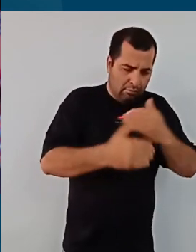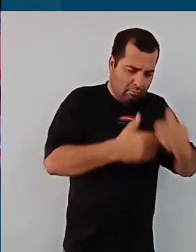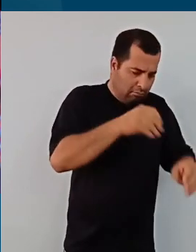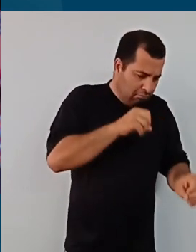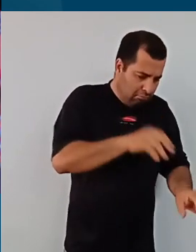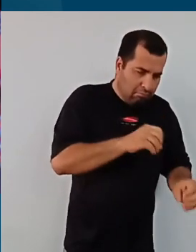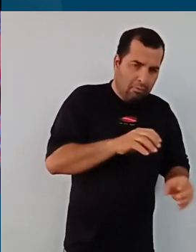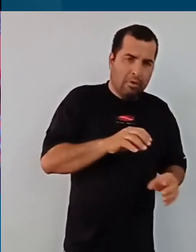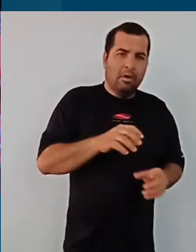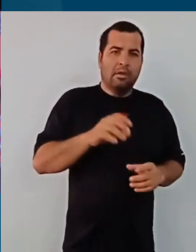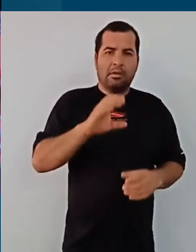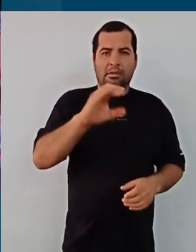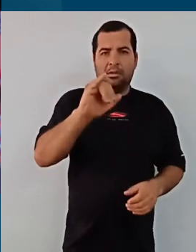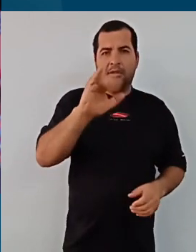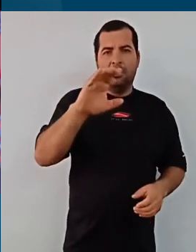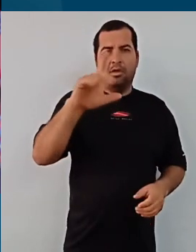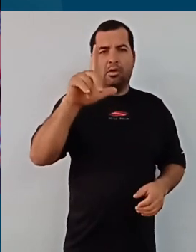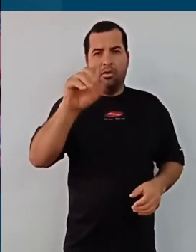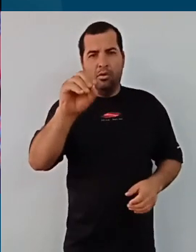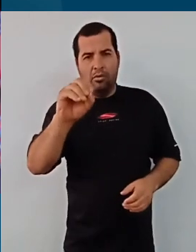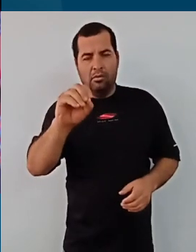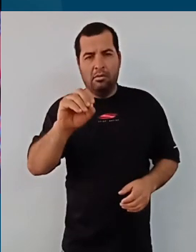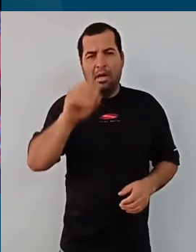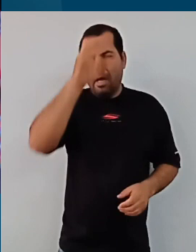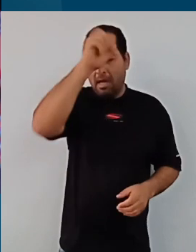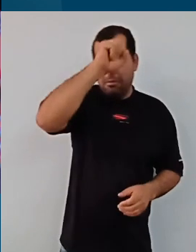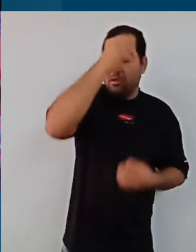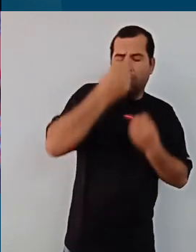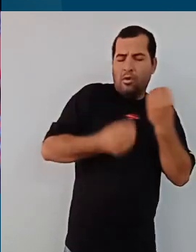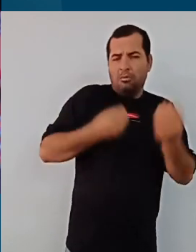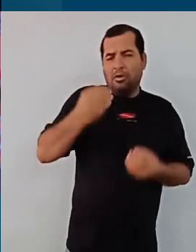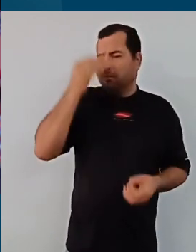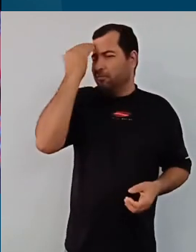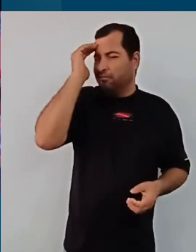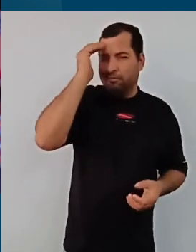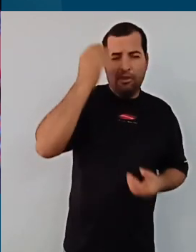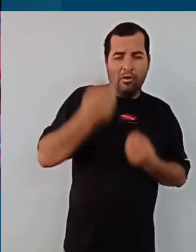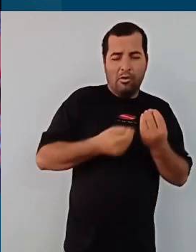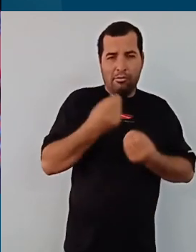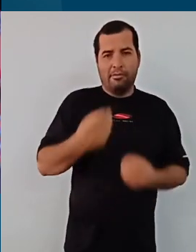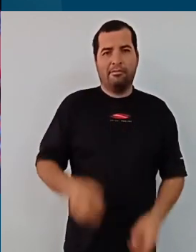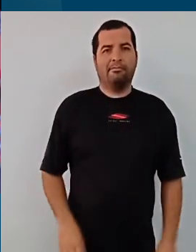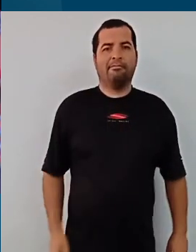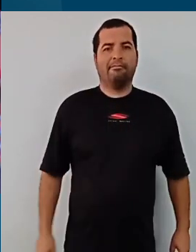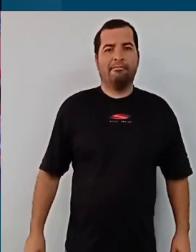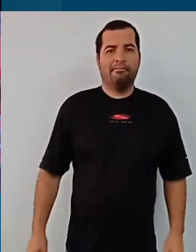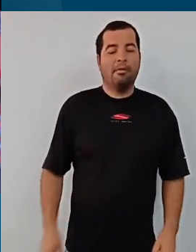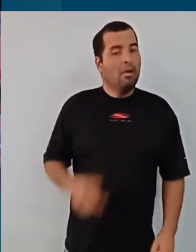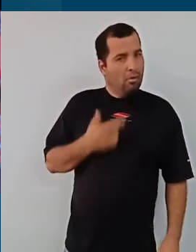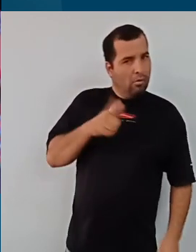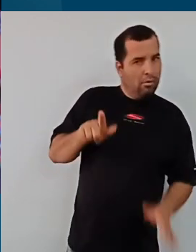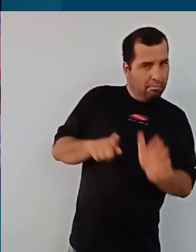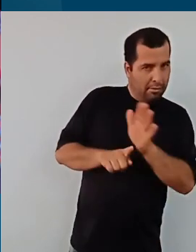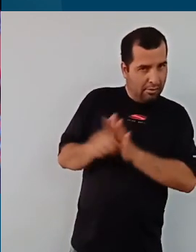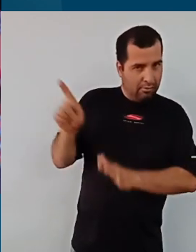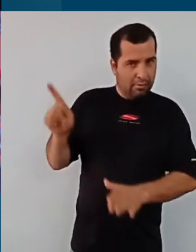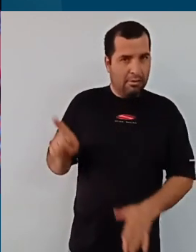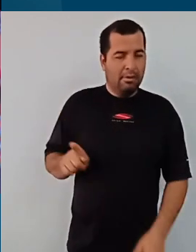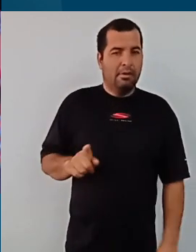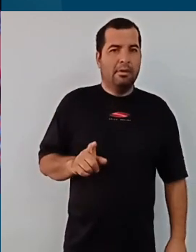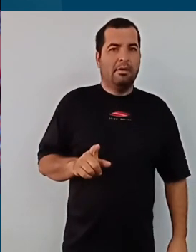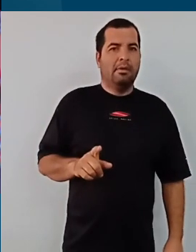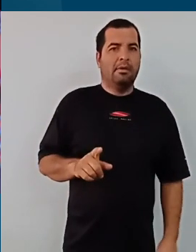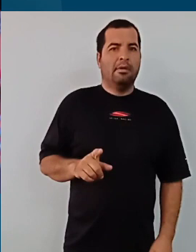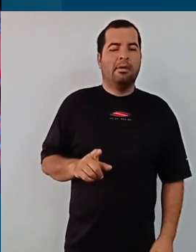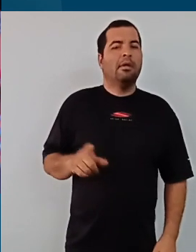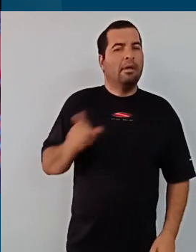de aprendizagem e o que podemos compreender como ciclos de aprendizagem? Aí depois, na outra pergunta, vem, né, que esse mesmo